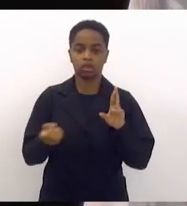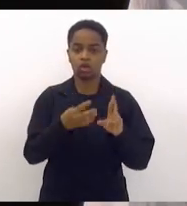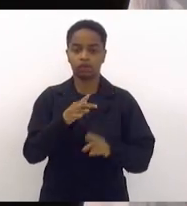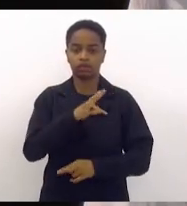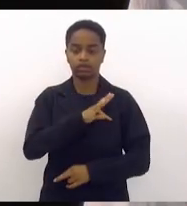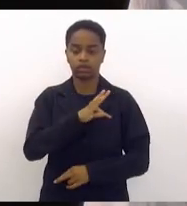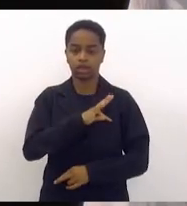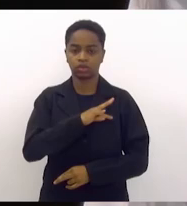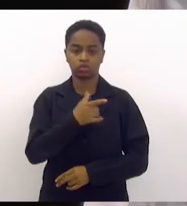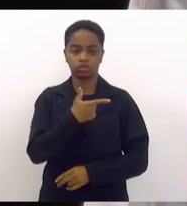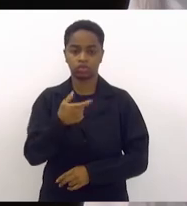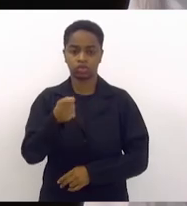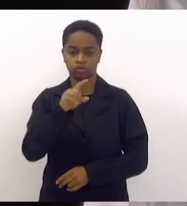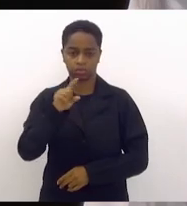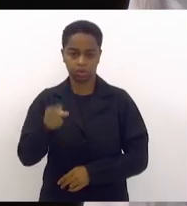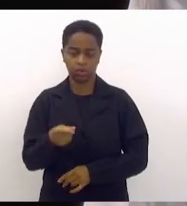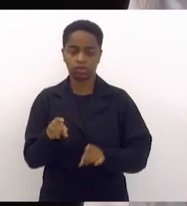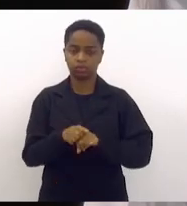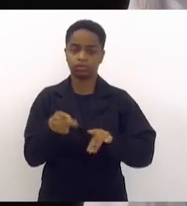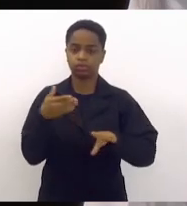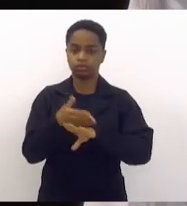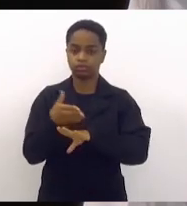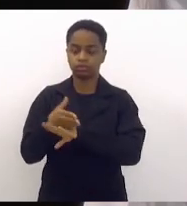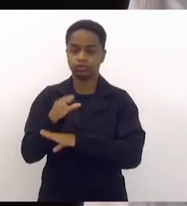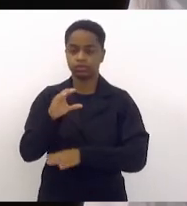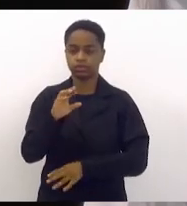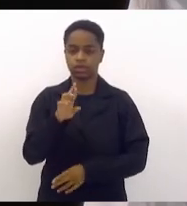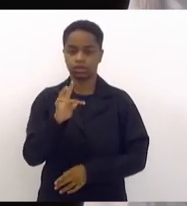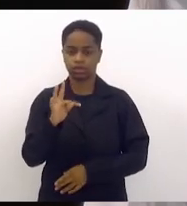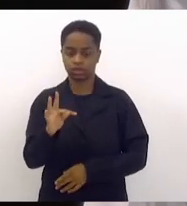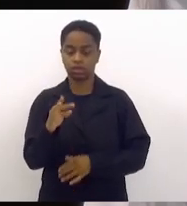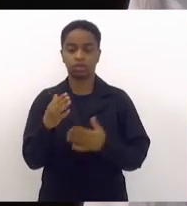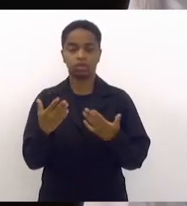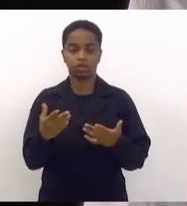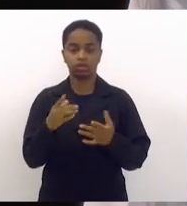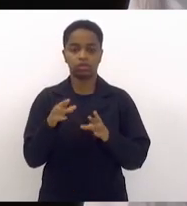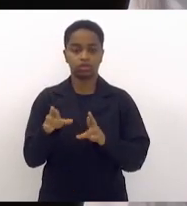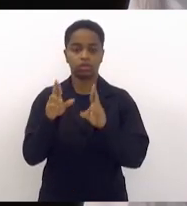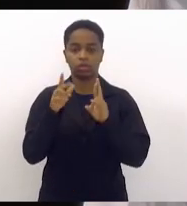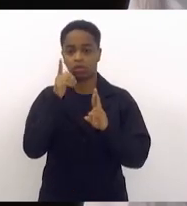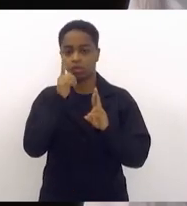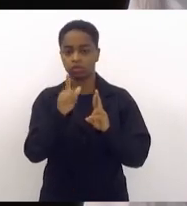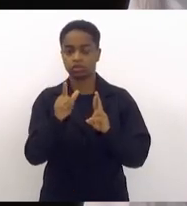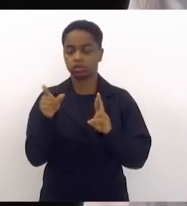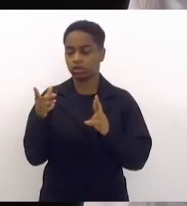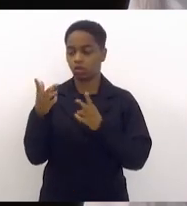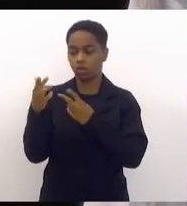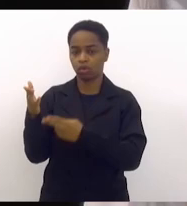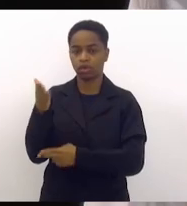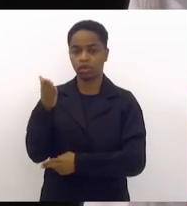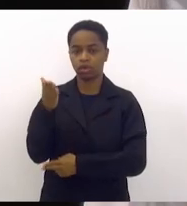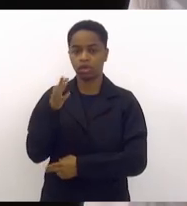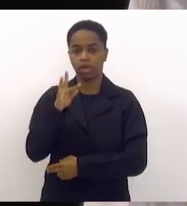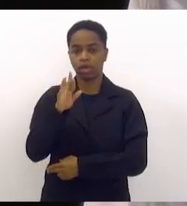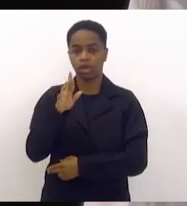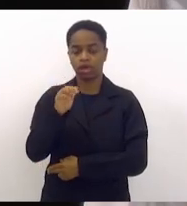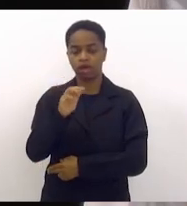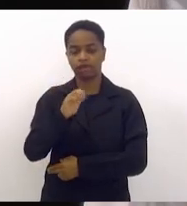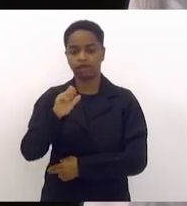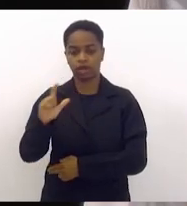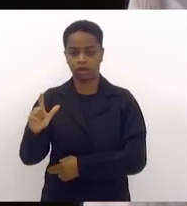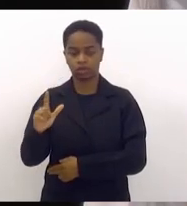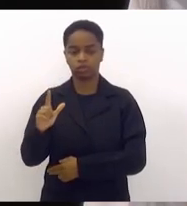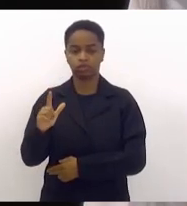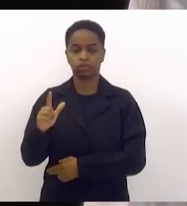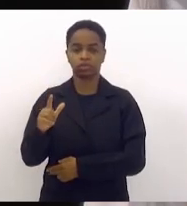filiados e participante ativo do CRT para que a gente tenha no semples do Rafael que ele tá sentado eh ali